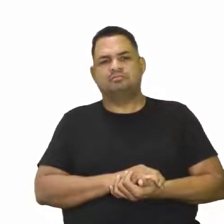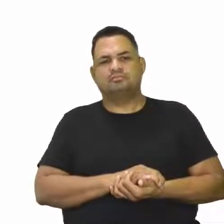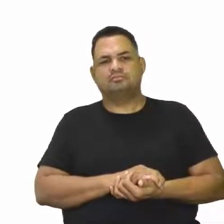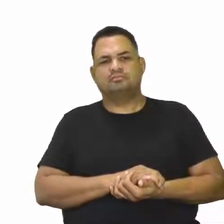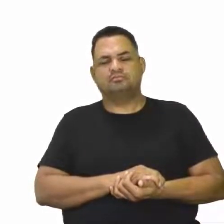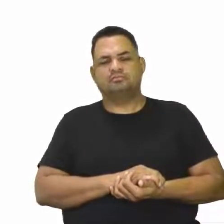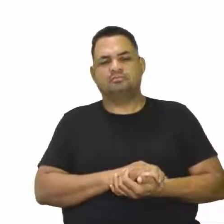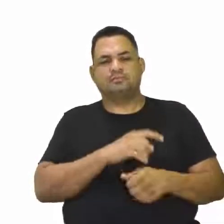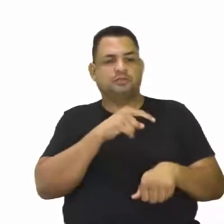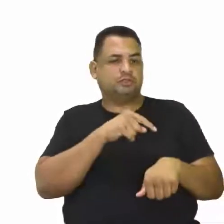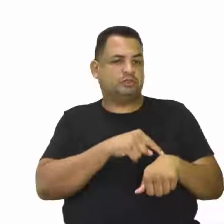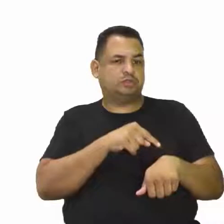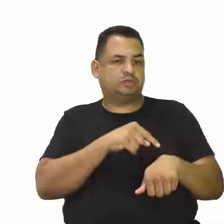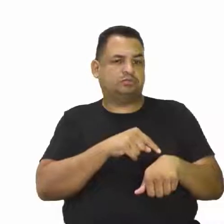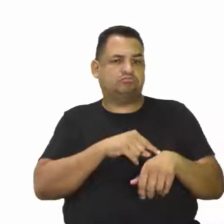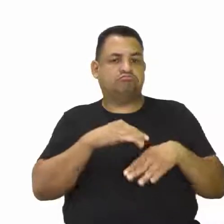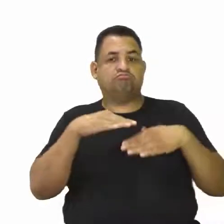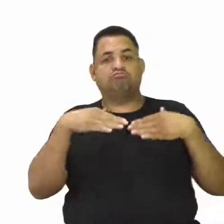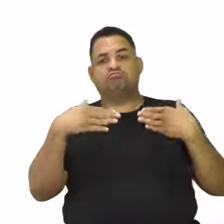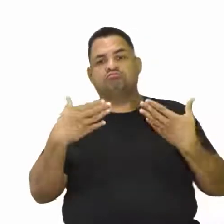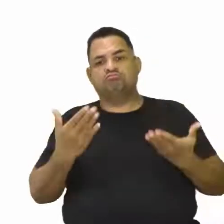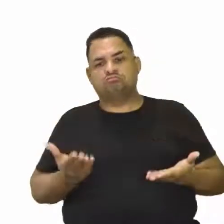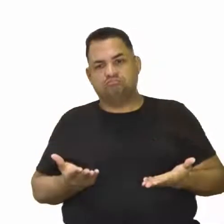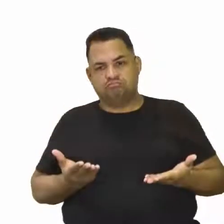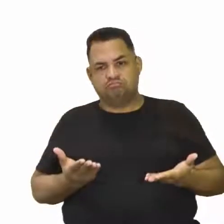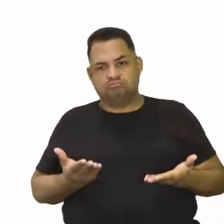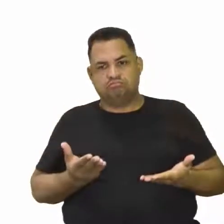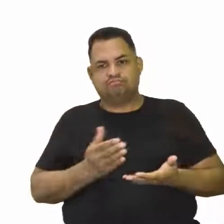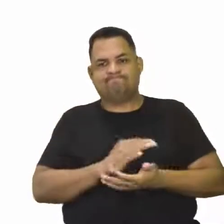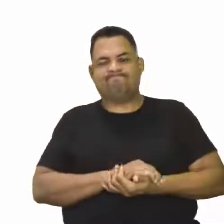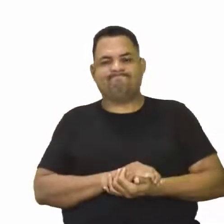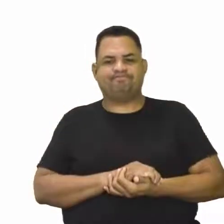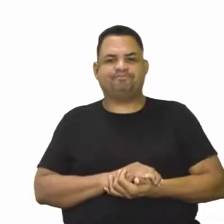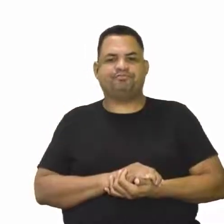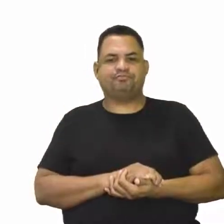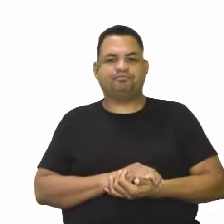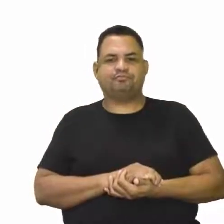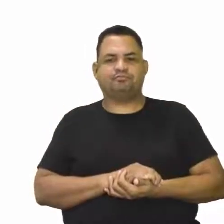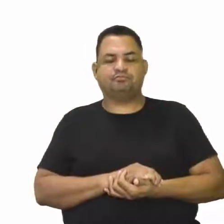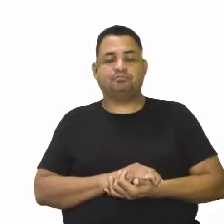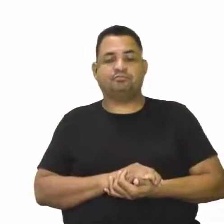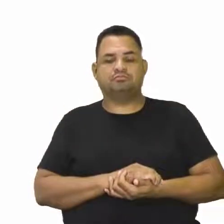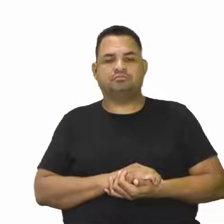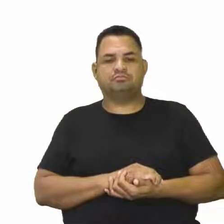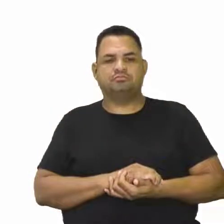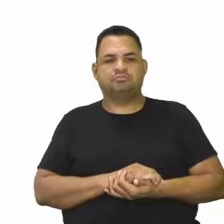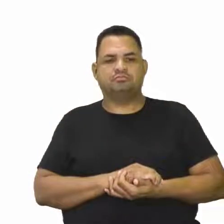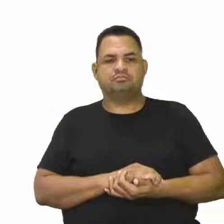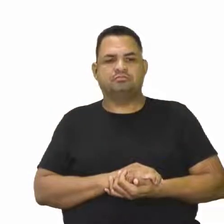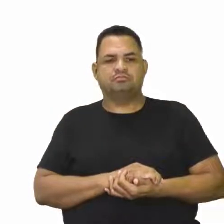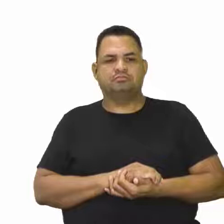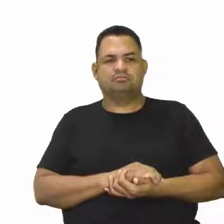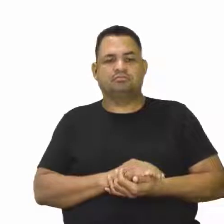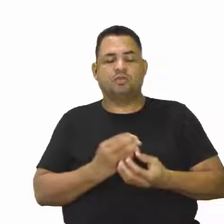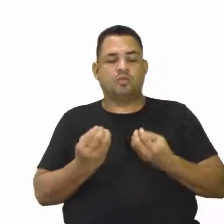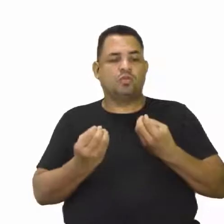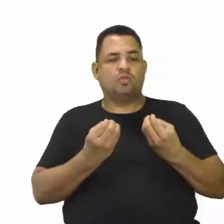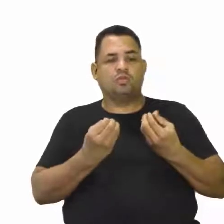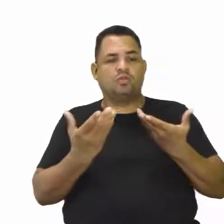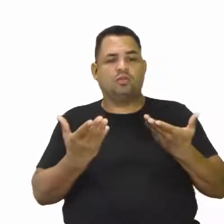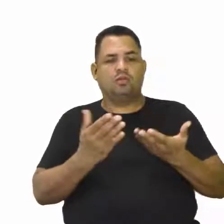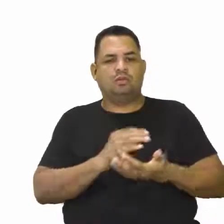De tiempo, quando, apenas, enquanto. De